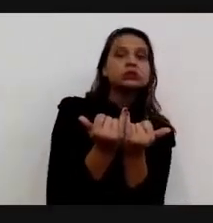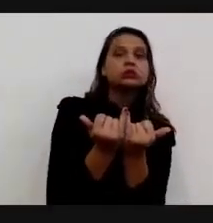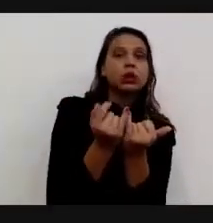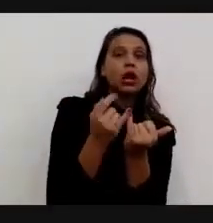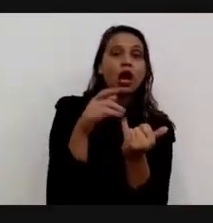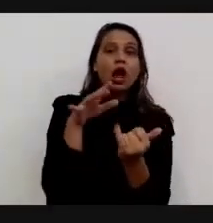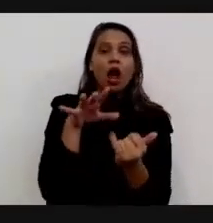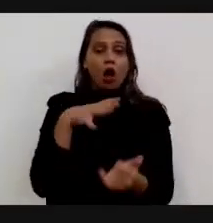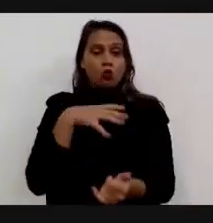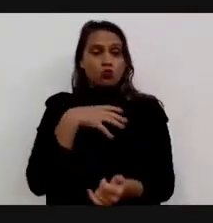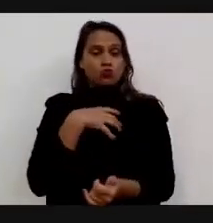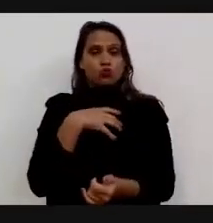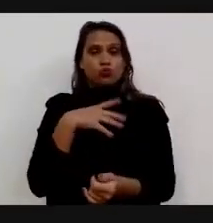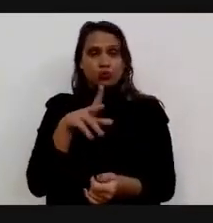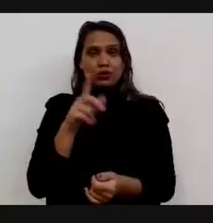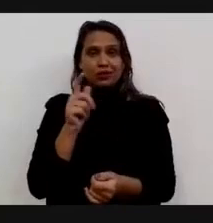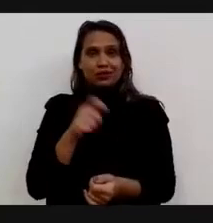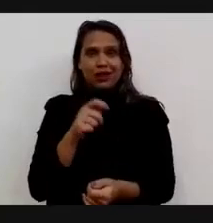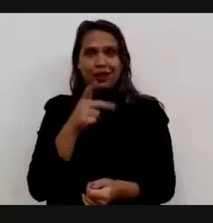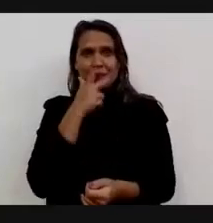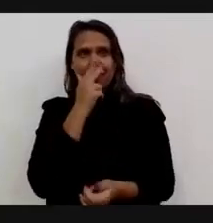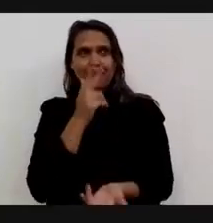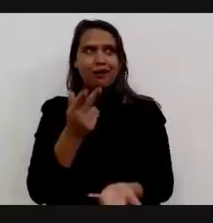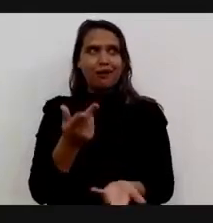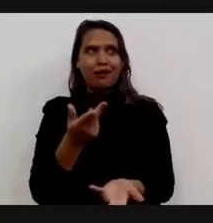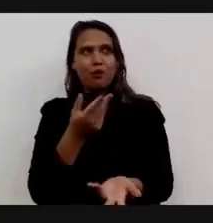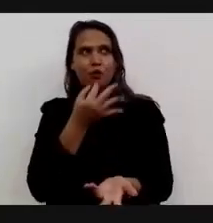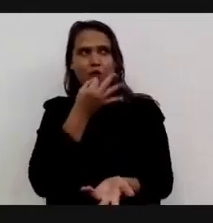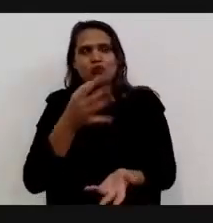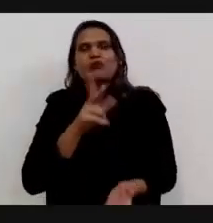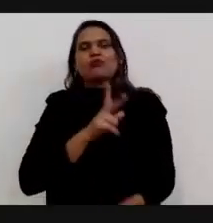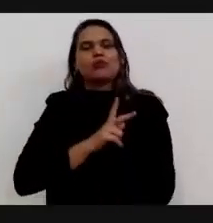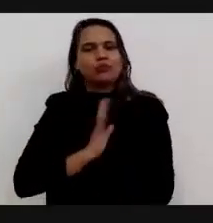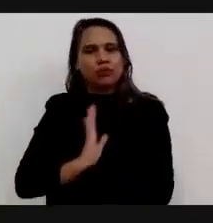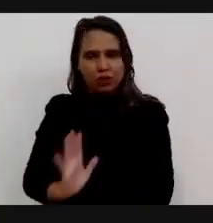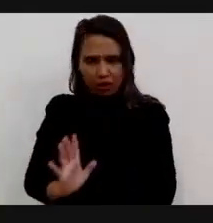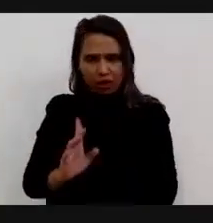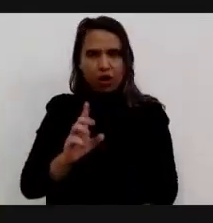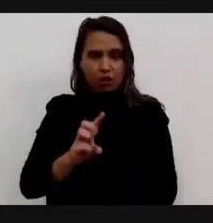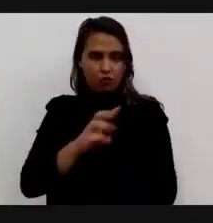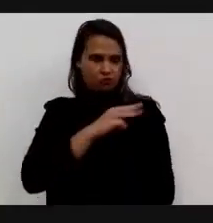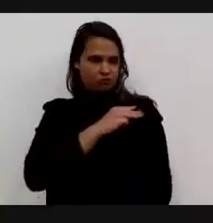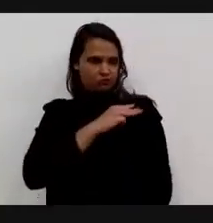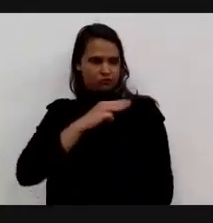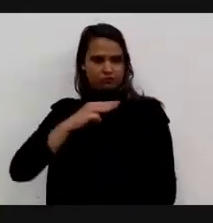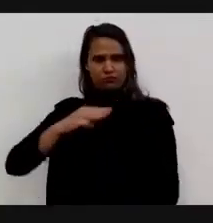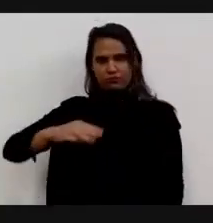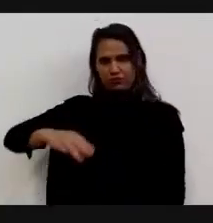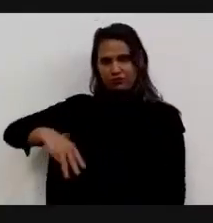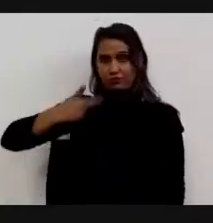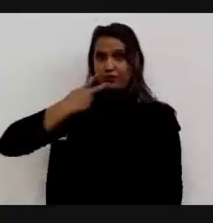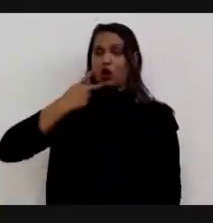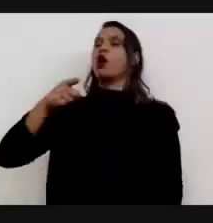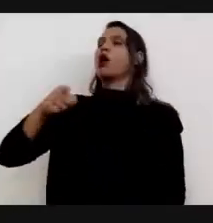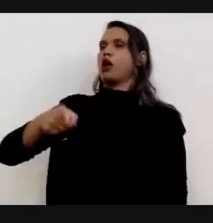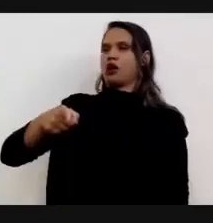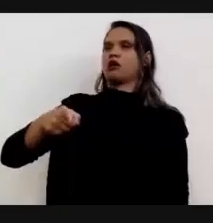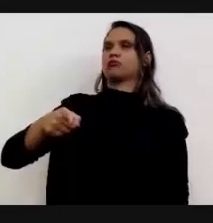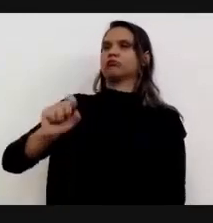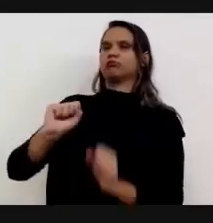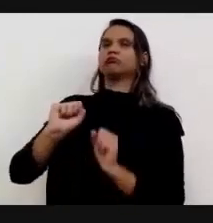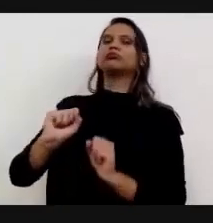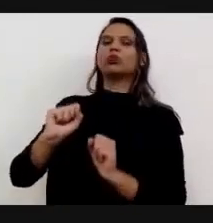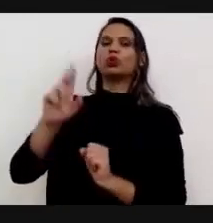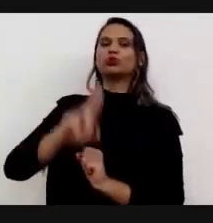a sensação que dá, e é uma opinião muito pessoal, é que o ministro aproveitou e falou: eu posso usar esse